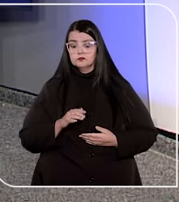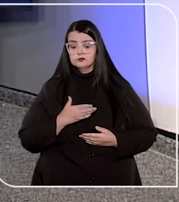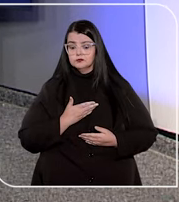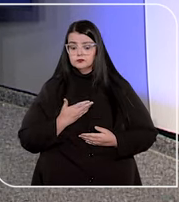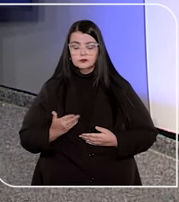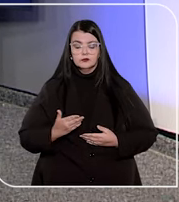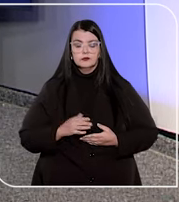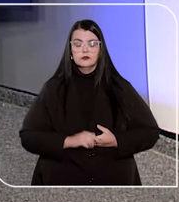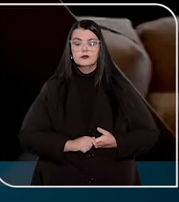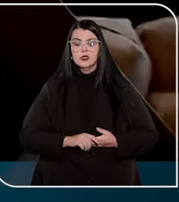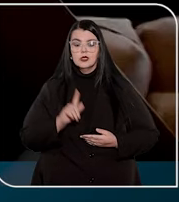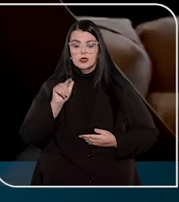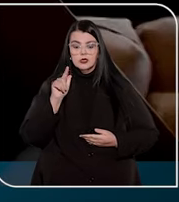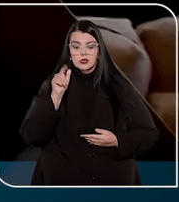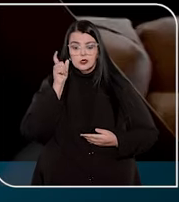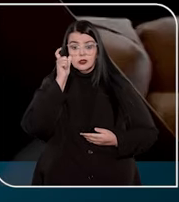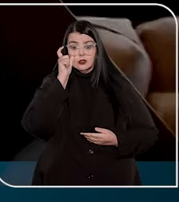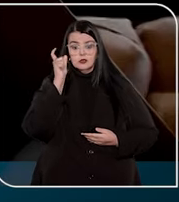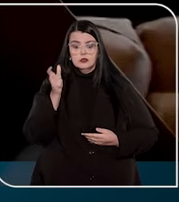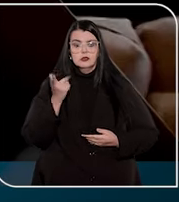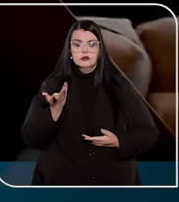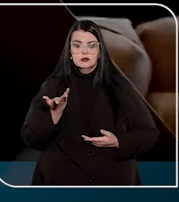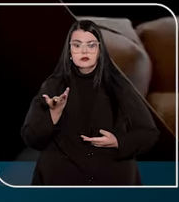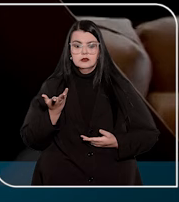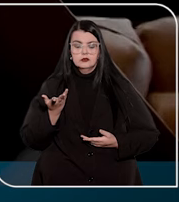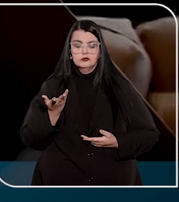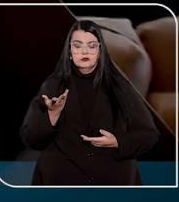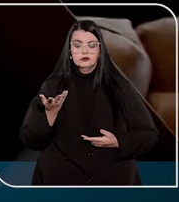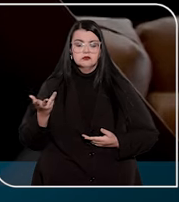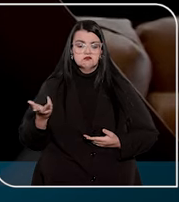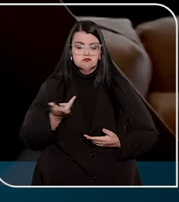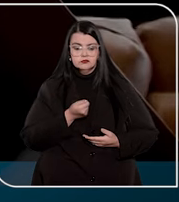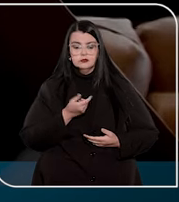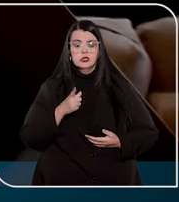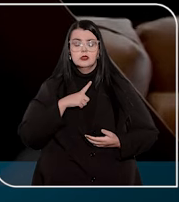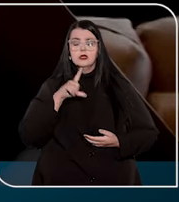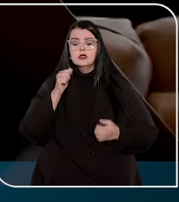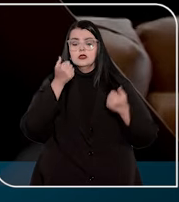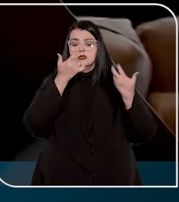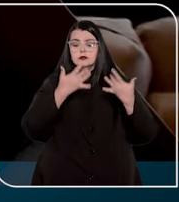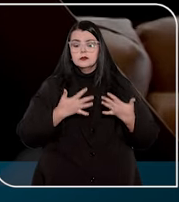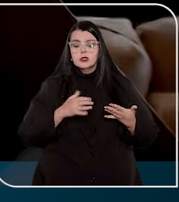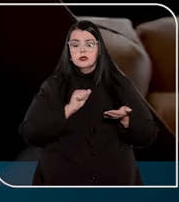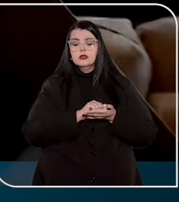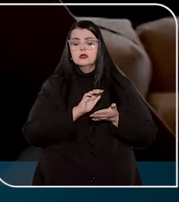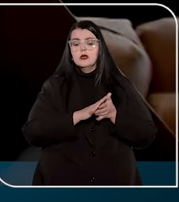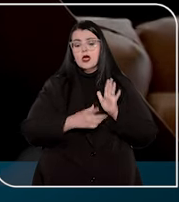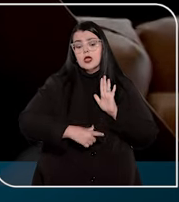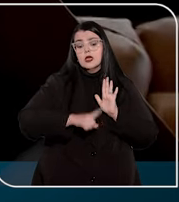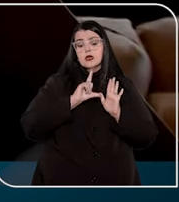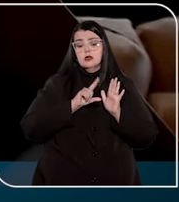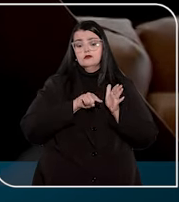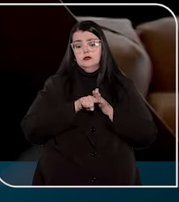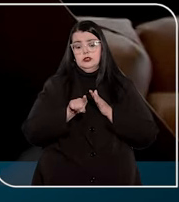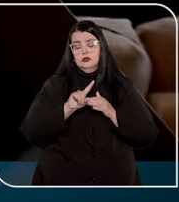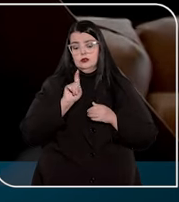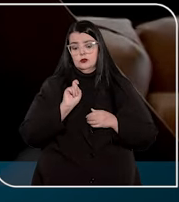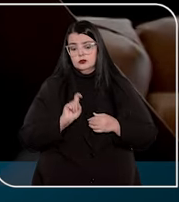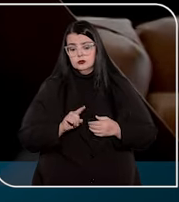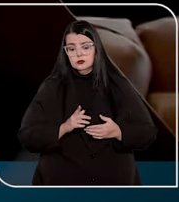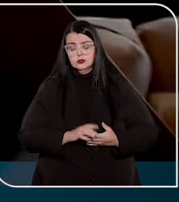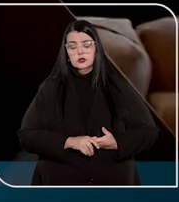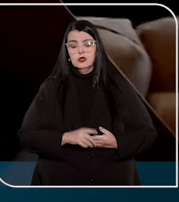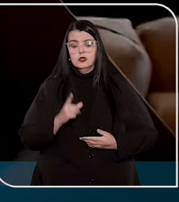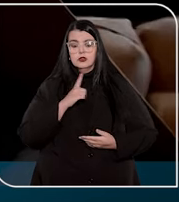É uma coisa bem interessante, né? Vale até a pena explicar o que vem a ser o pré-questionamento. Antes, eu fiquei devendo